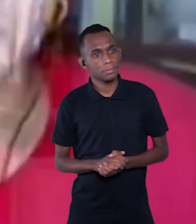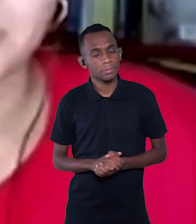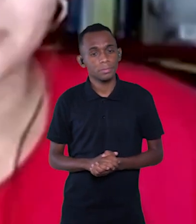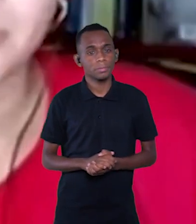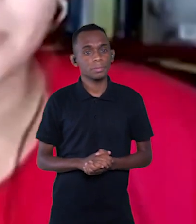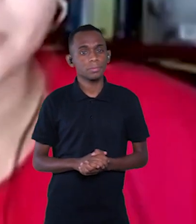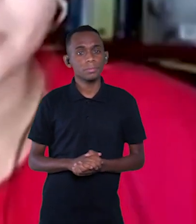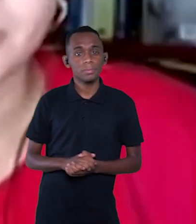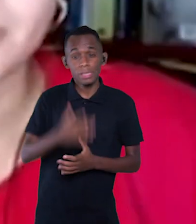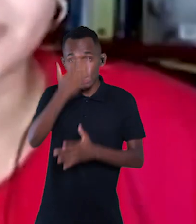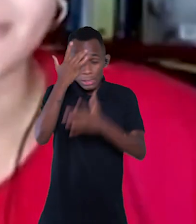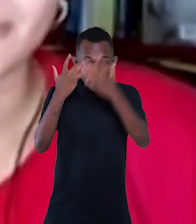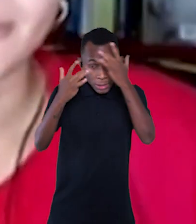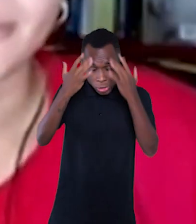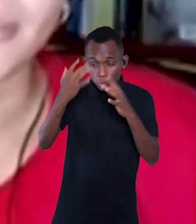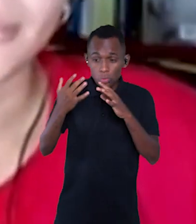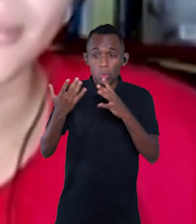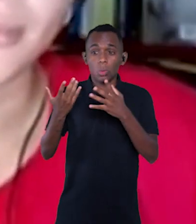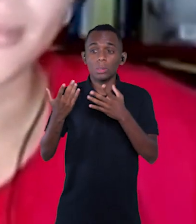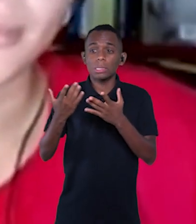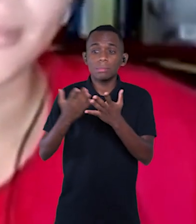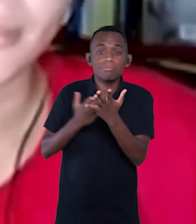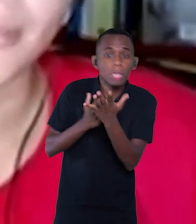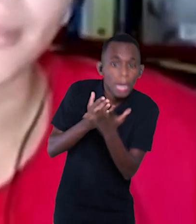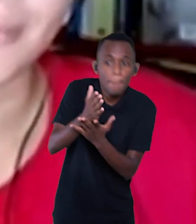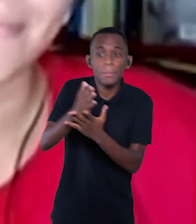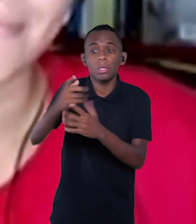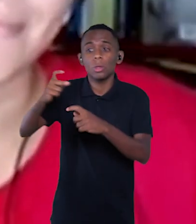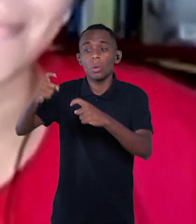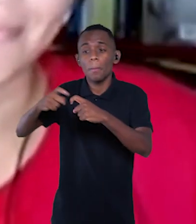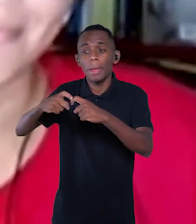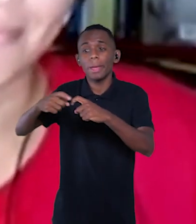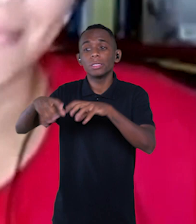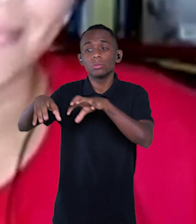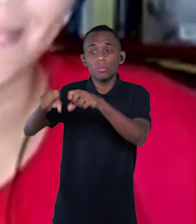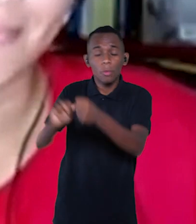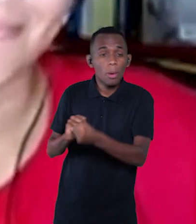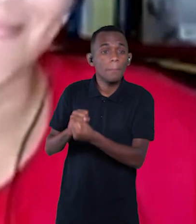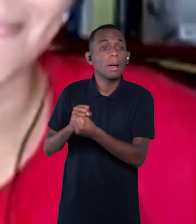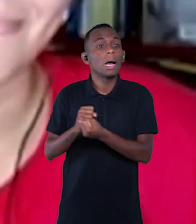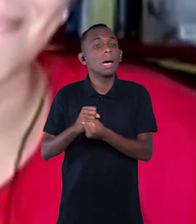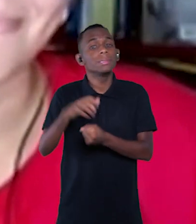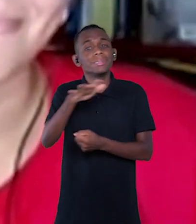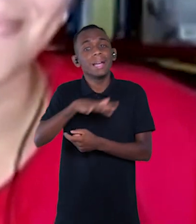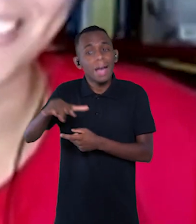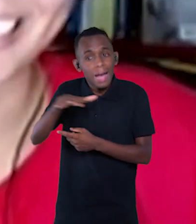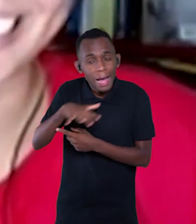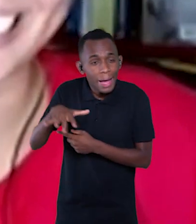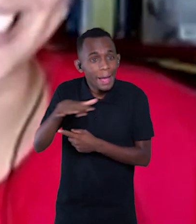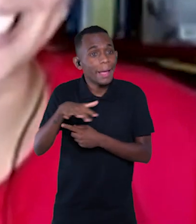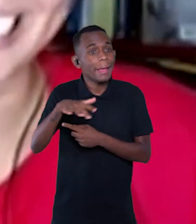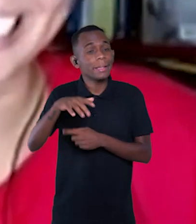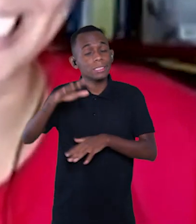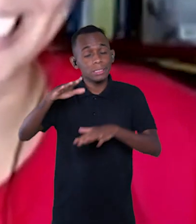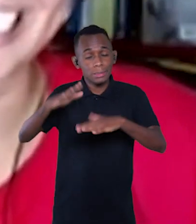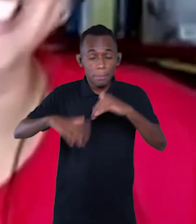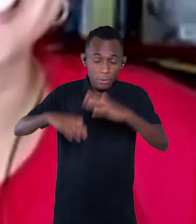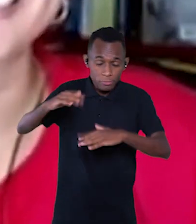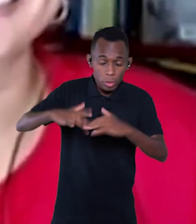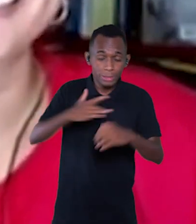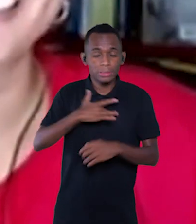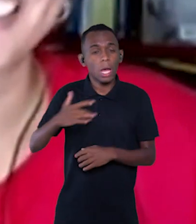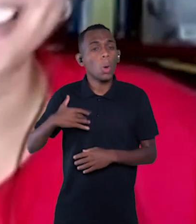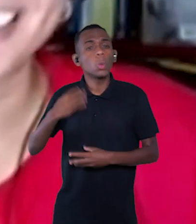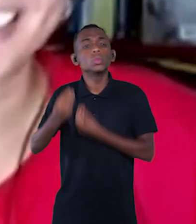os recém-formados, para os médicos que estão aí para escolher, né, o caminho seguir dentro da profissão, para profissionais